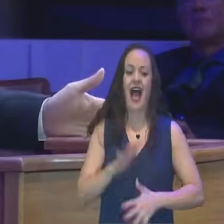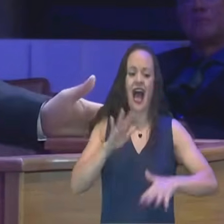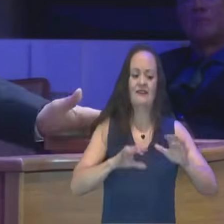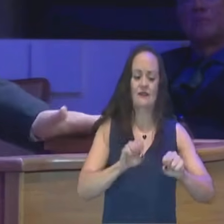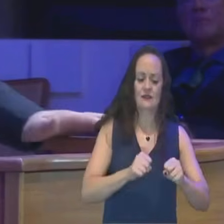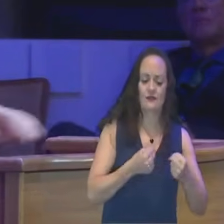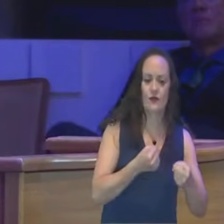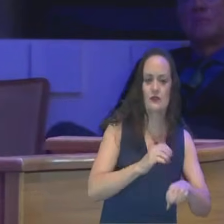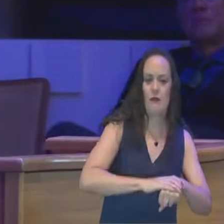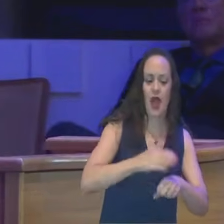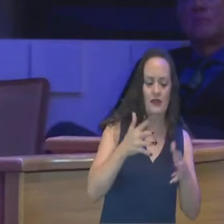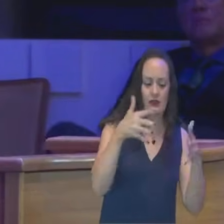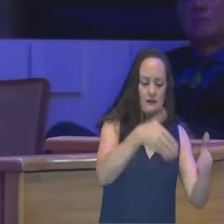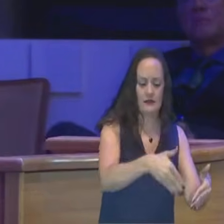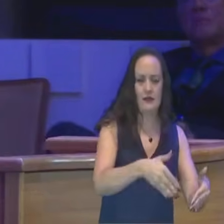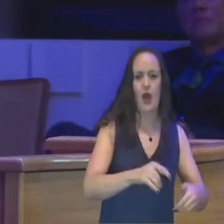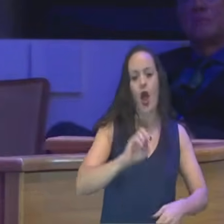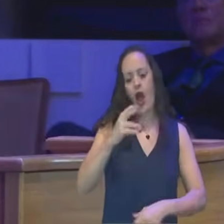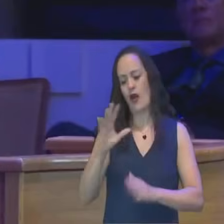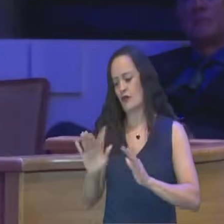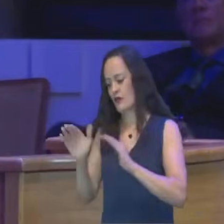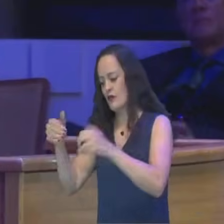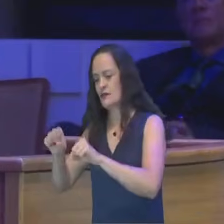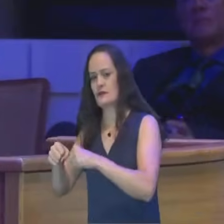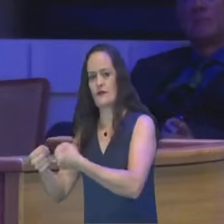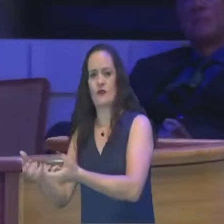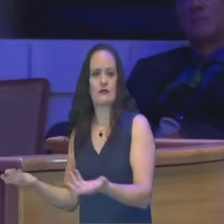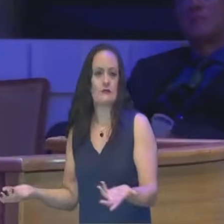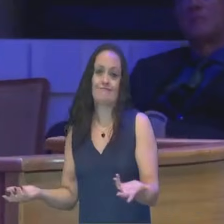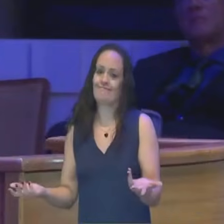mais e outro ser mais negligente.